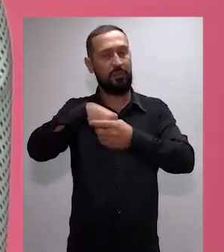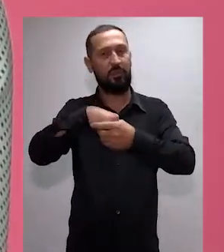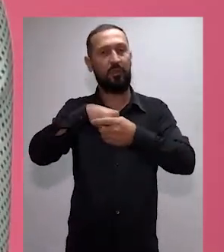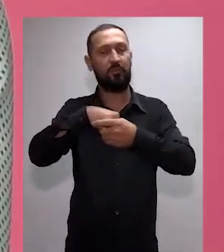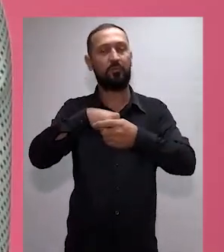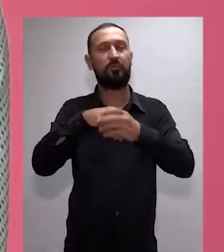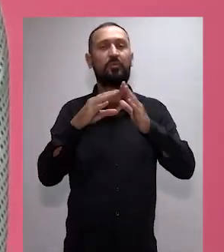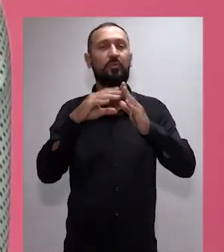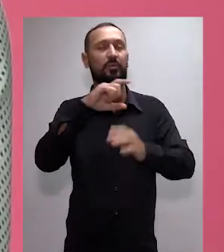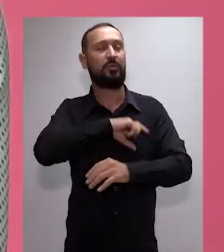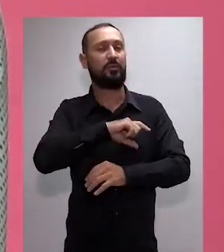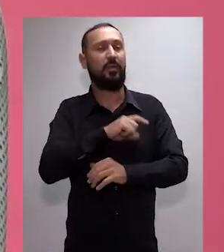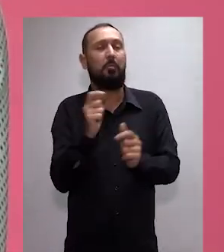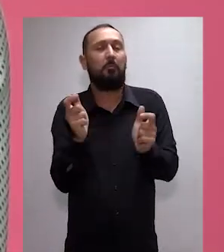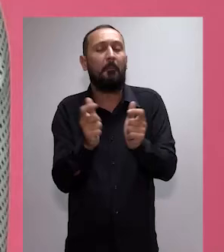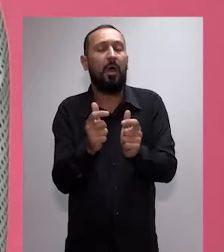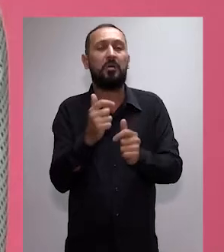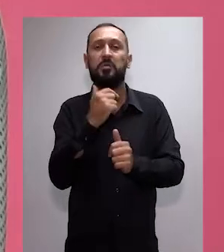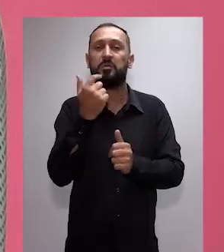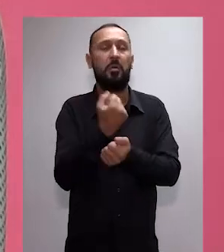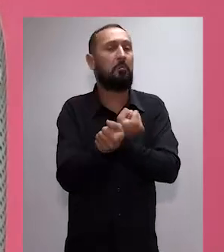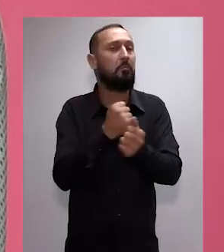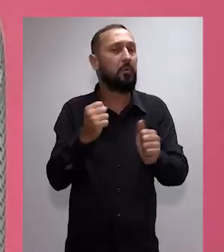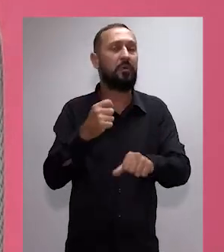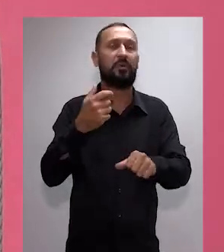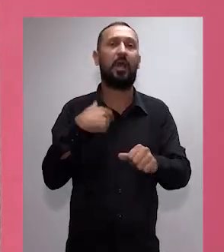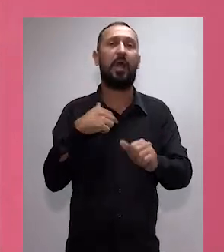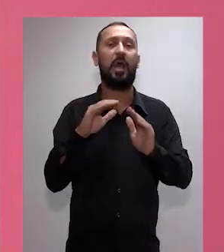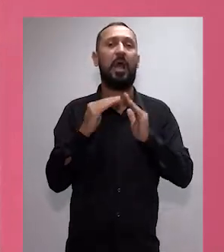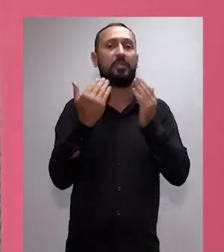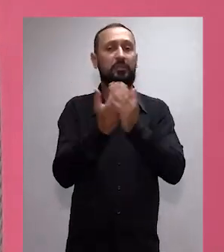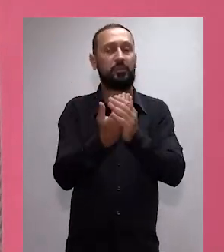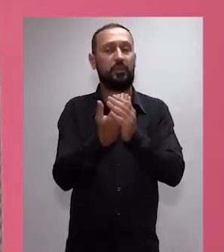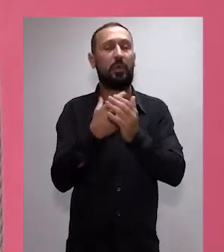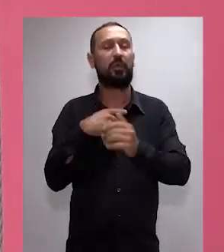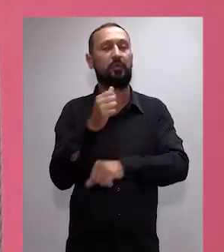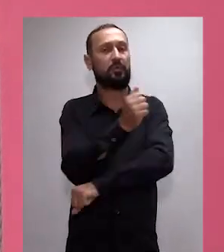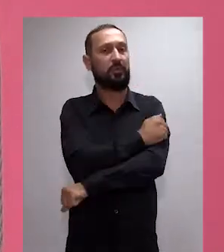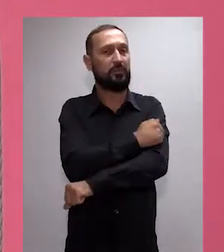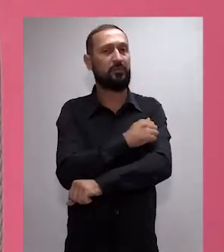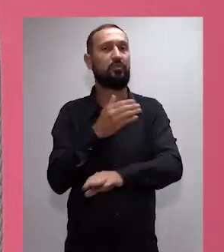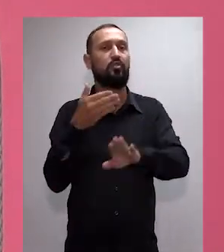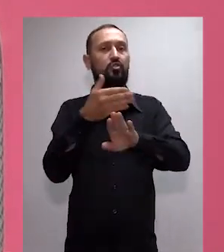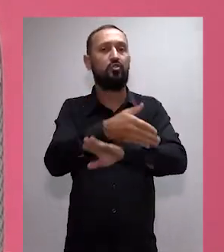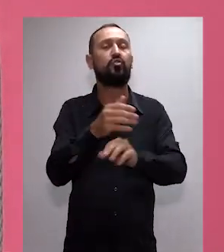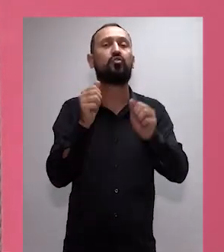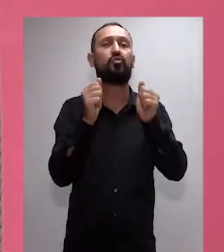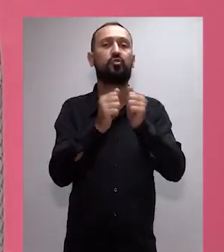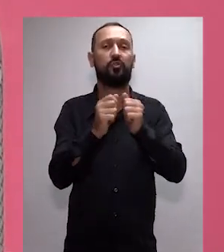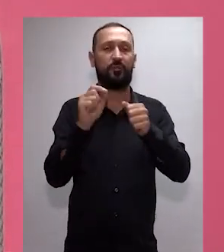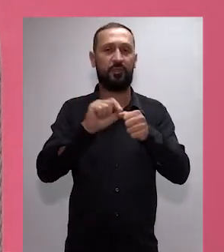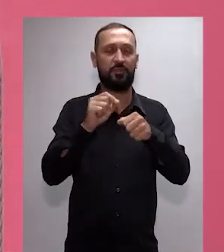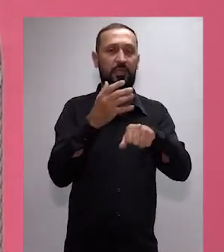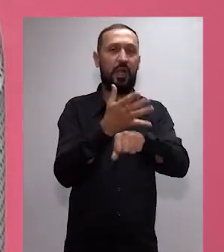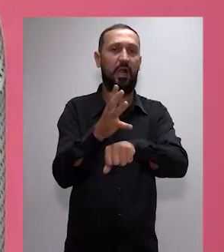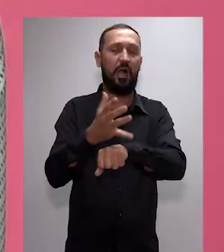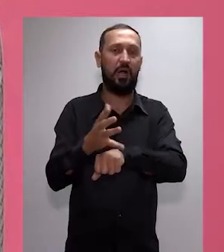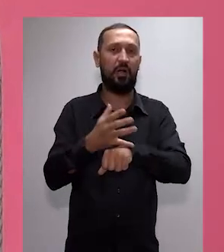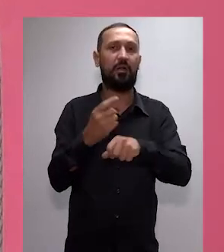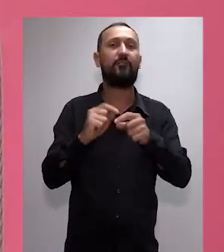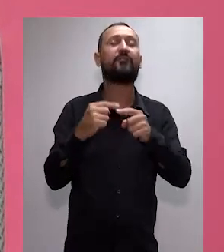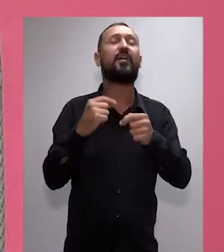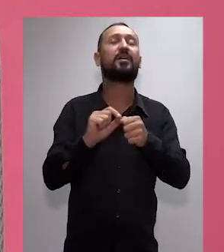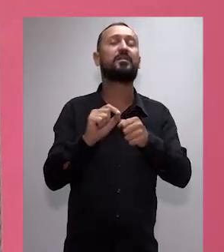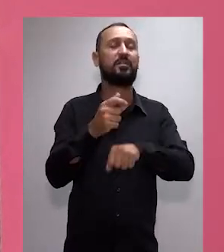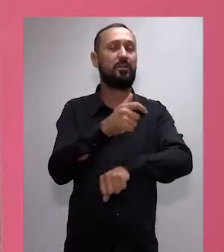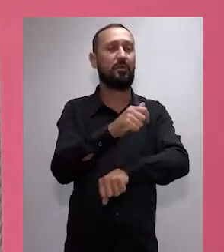Detran, mas é um espaço pequeno e não comporta todas as autoescolas e os alunos realizarem as aulas lá, fazendo com que os